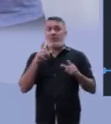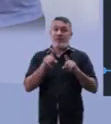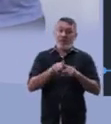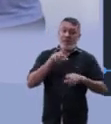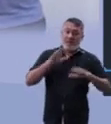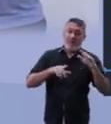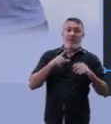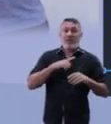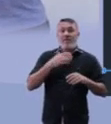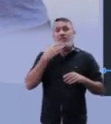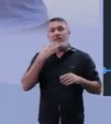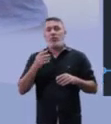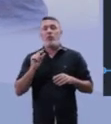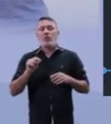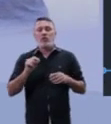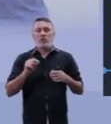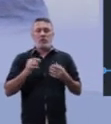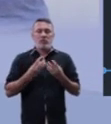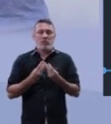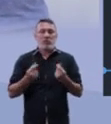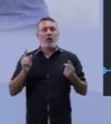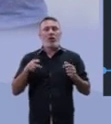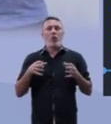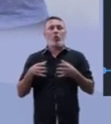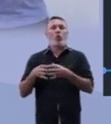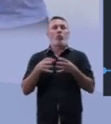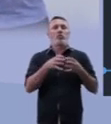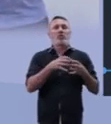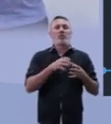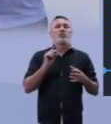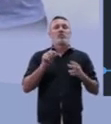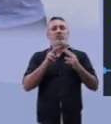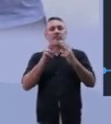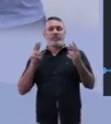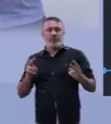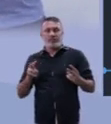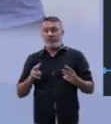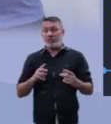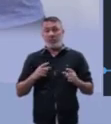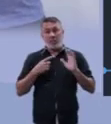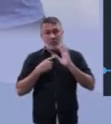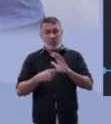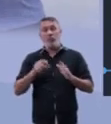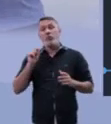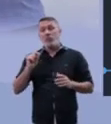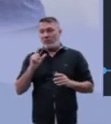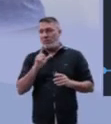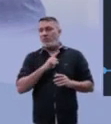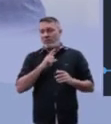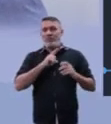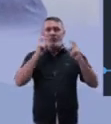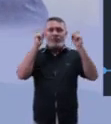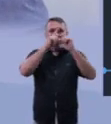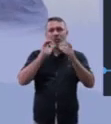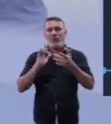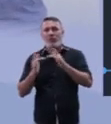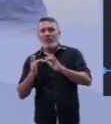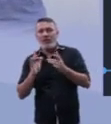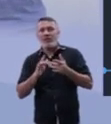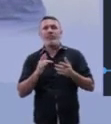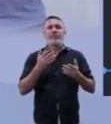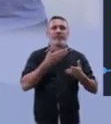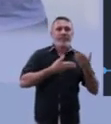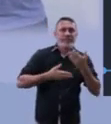Aí vai lá, por sua vez, favorece a segmentação da comunidade virtual. Esse cenário dificulta o exercício